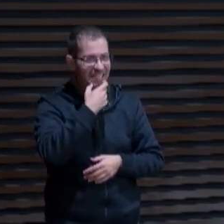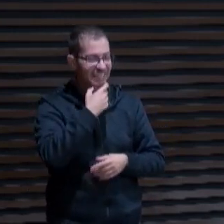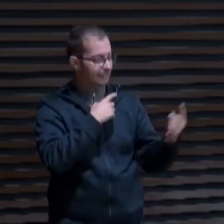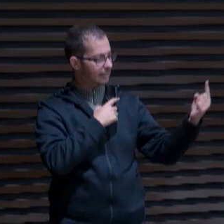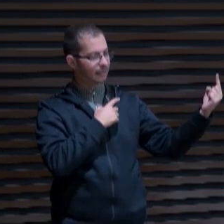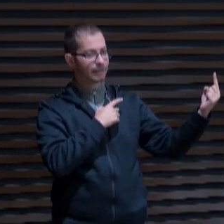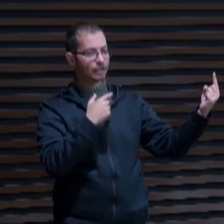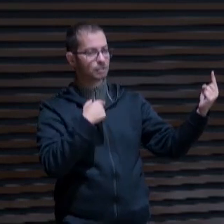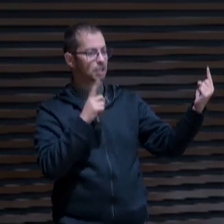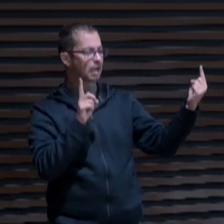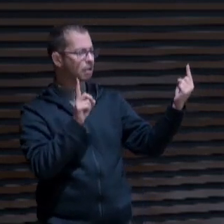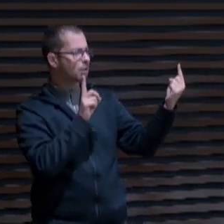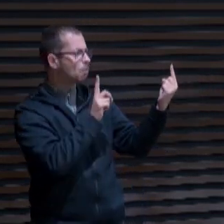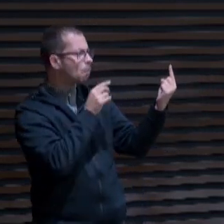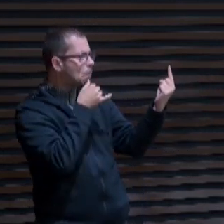gostar muito, né?